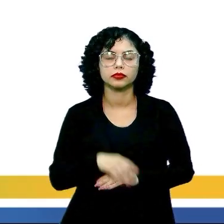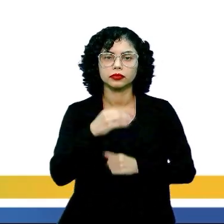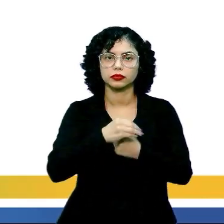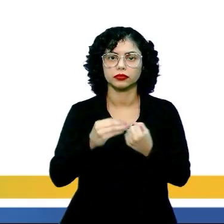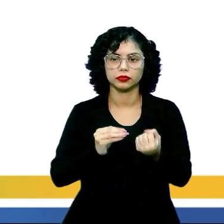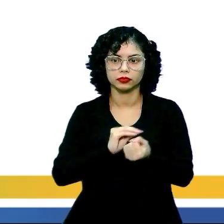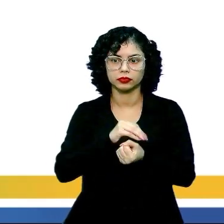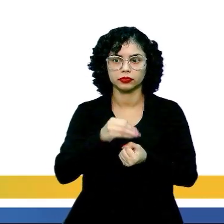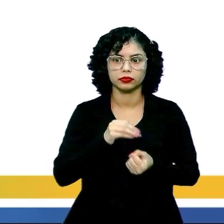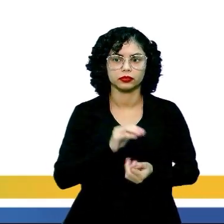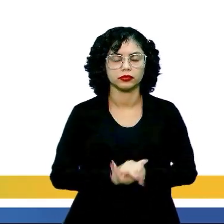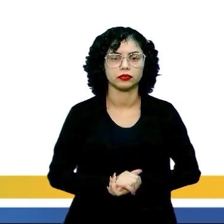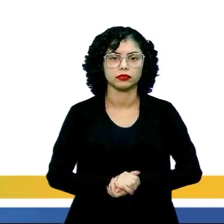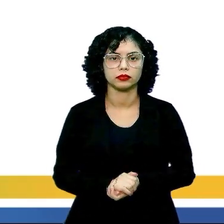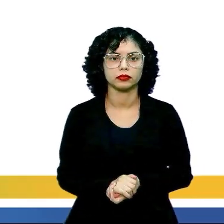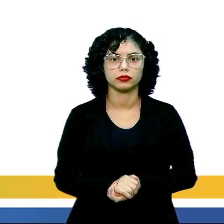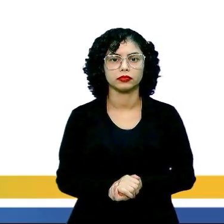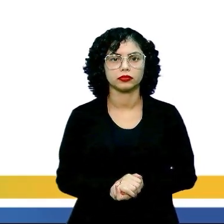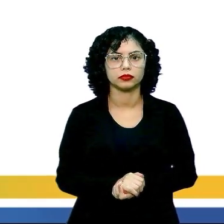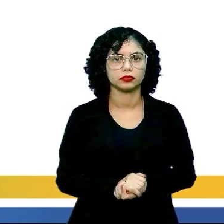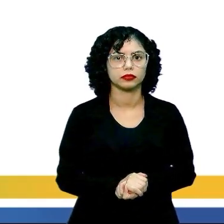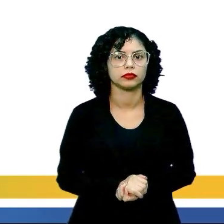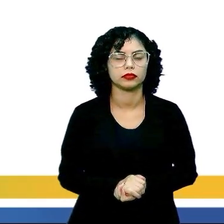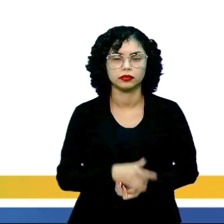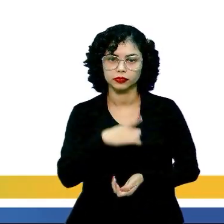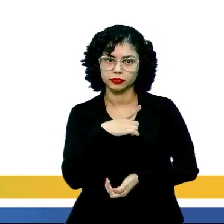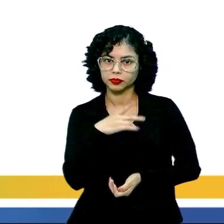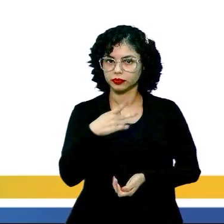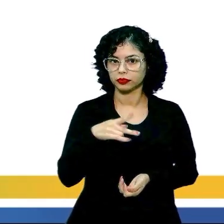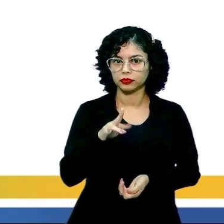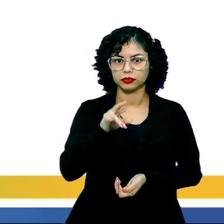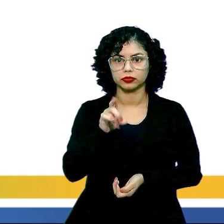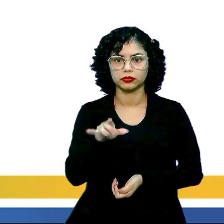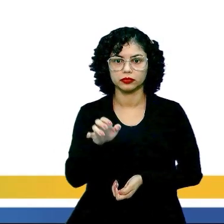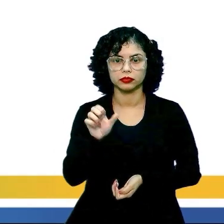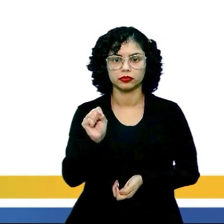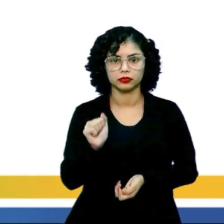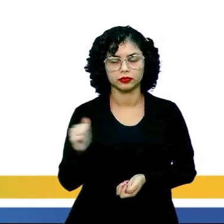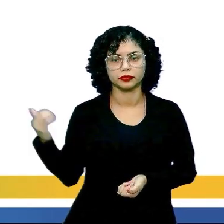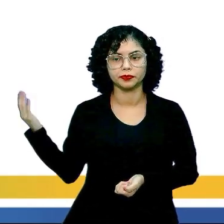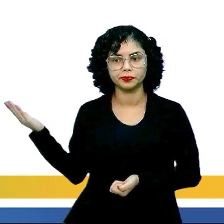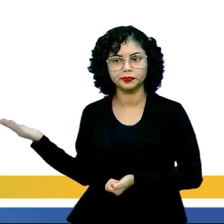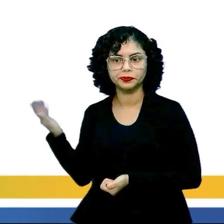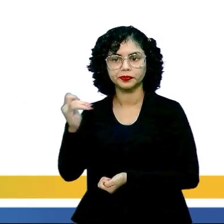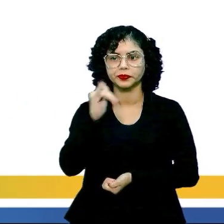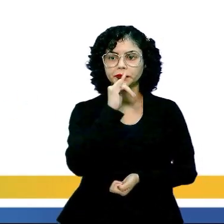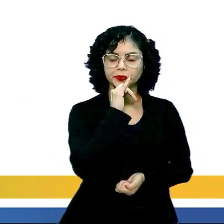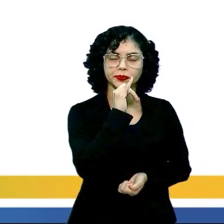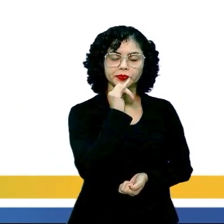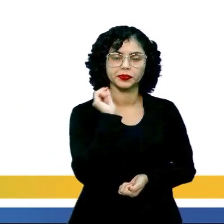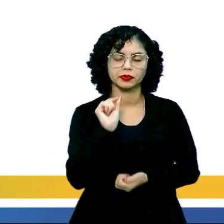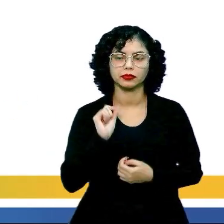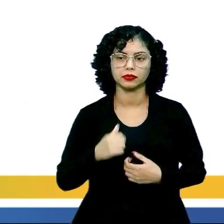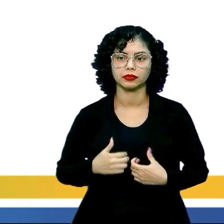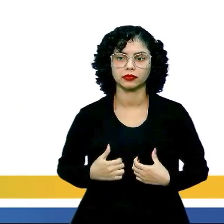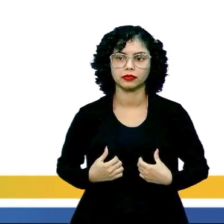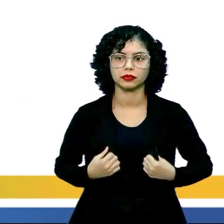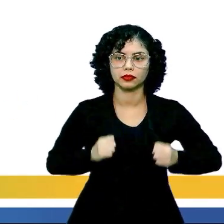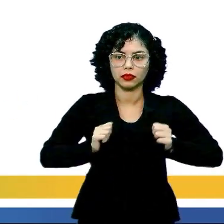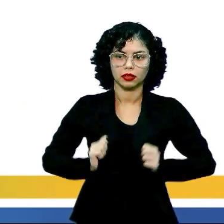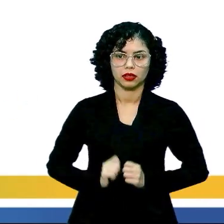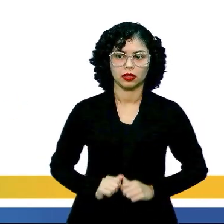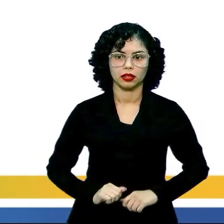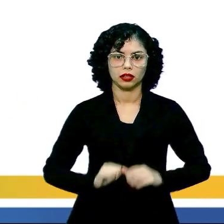do tipo polares, tem polos, tá? Então, um exemplo aí é